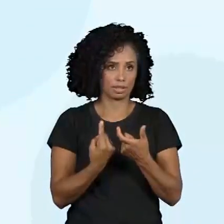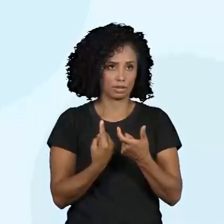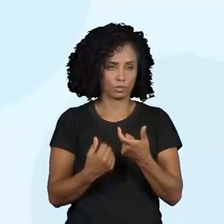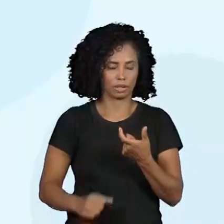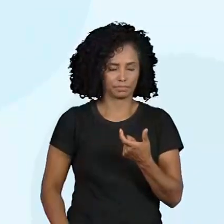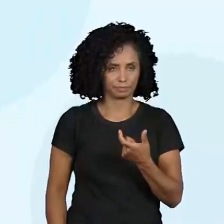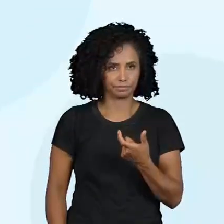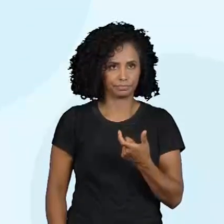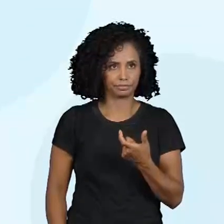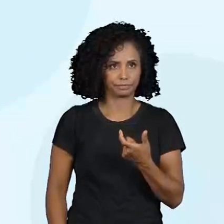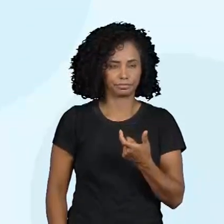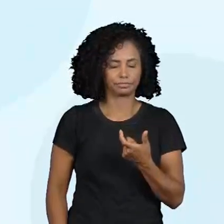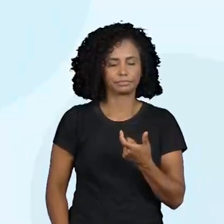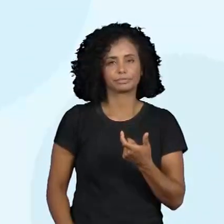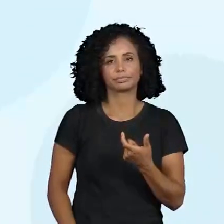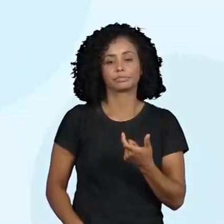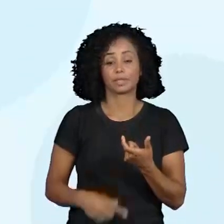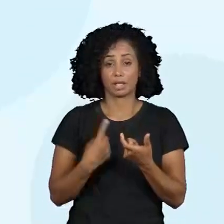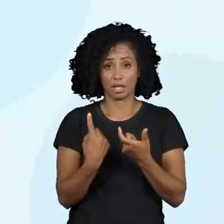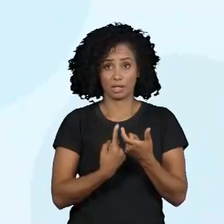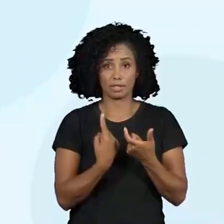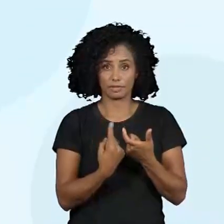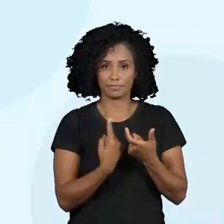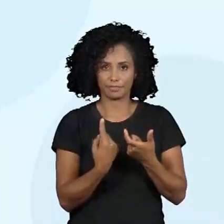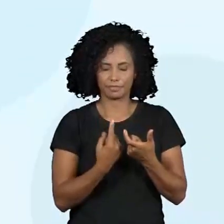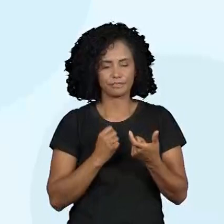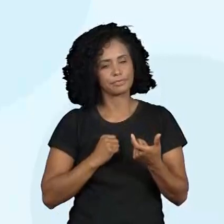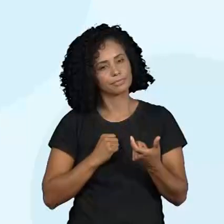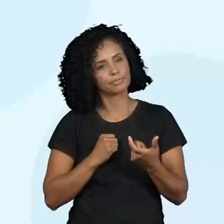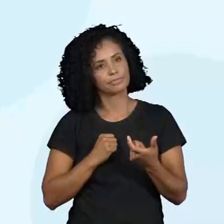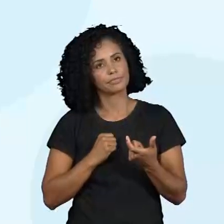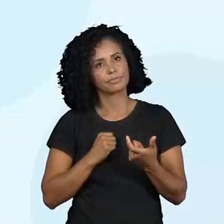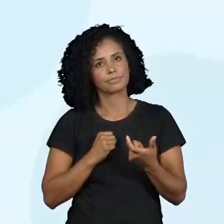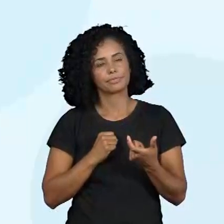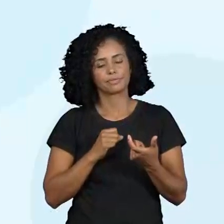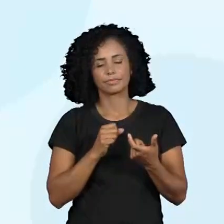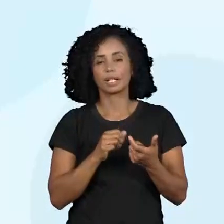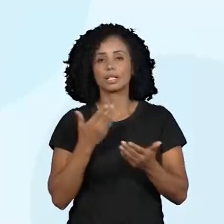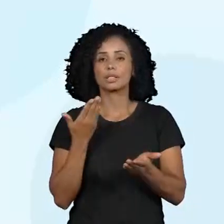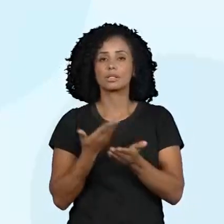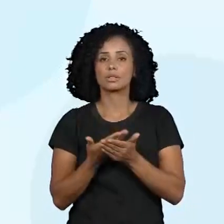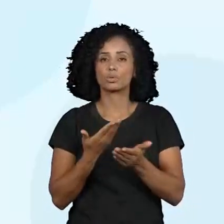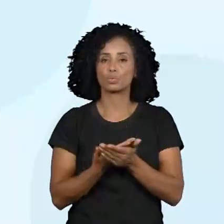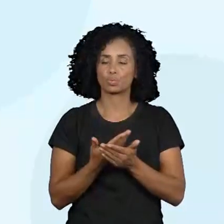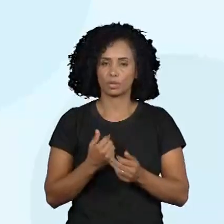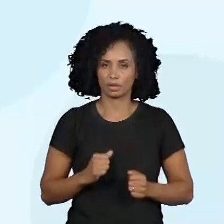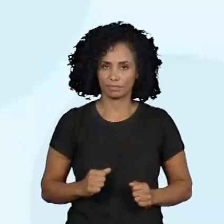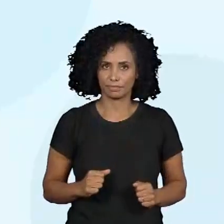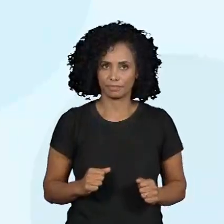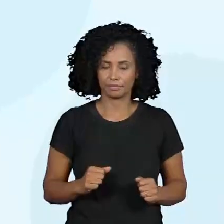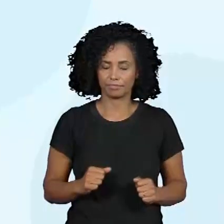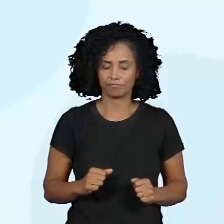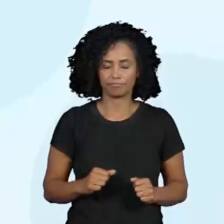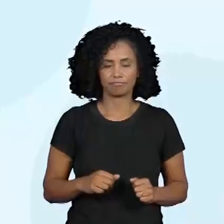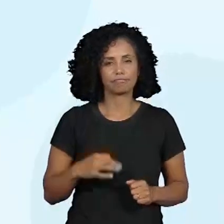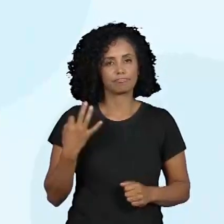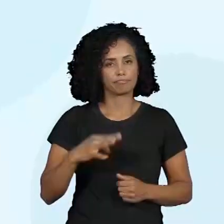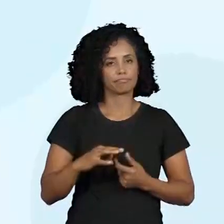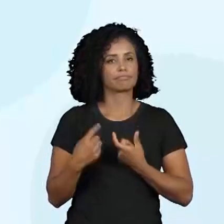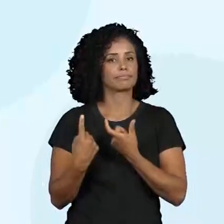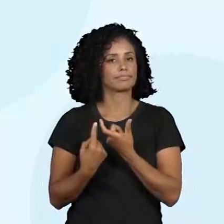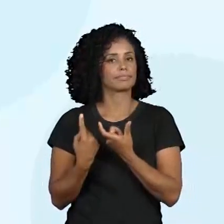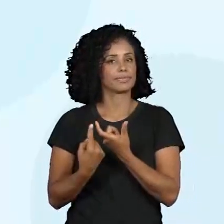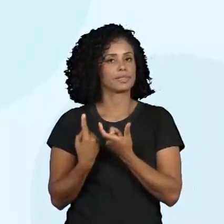é o singular tu estuda também